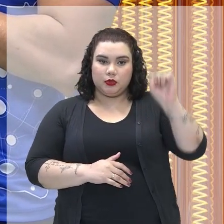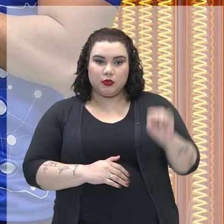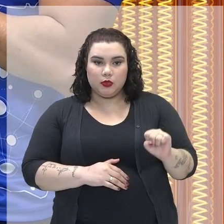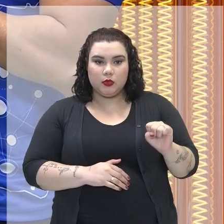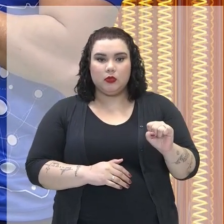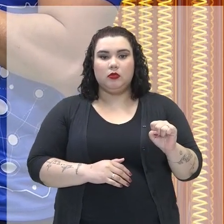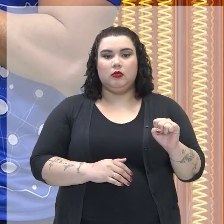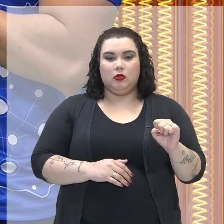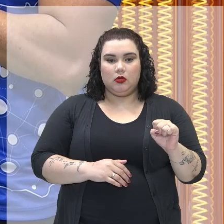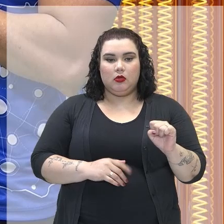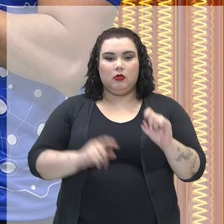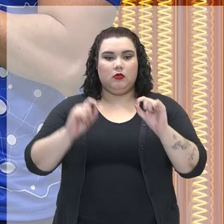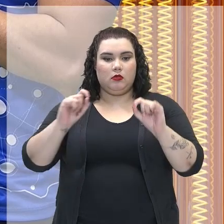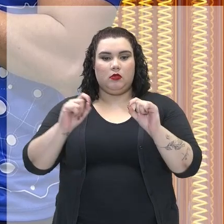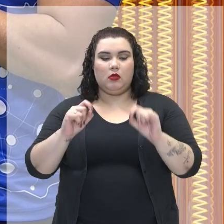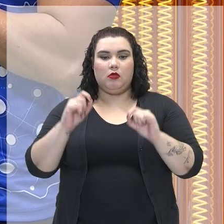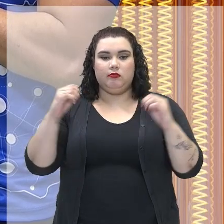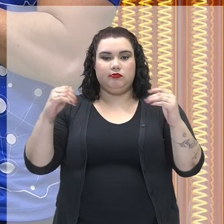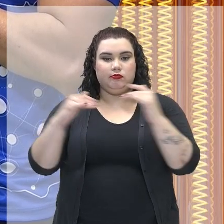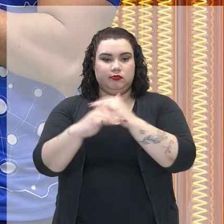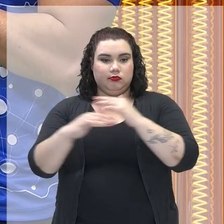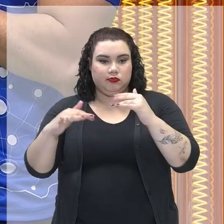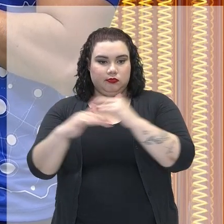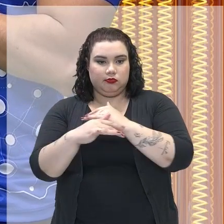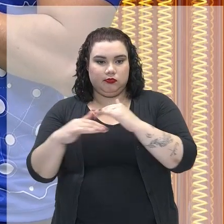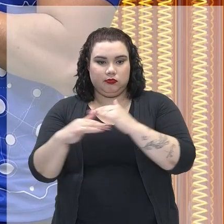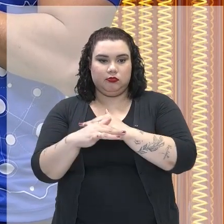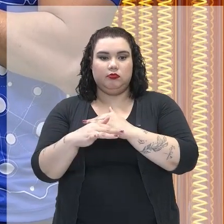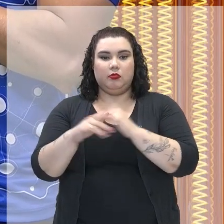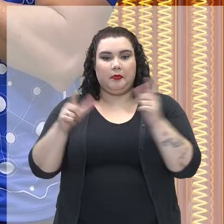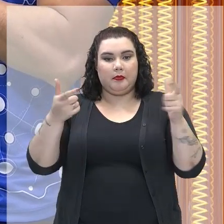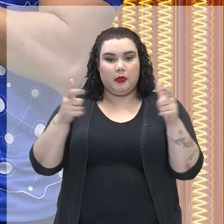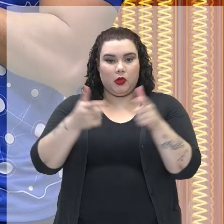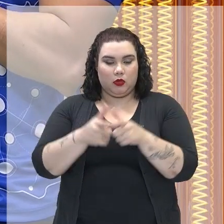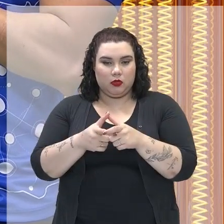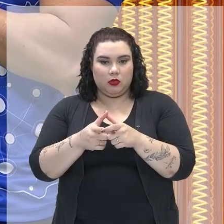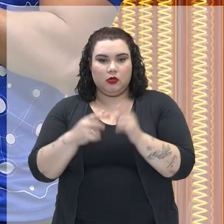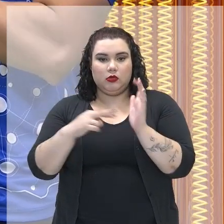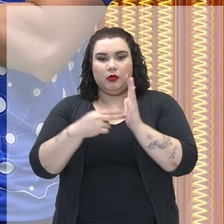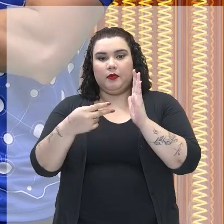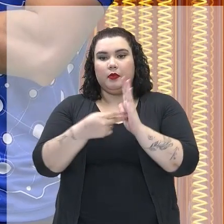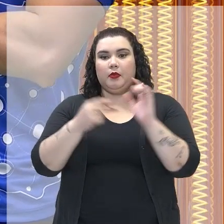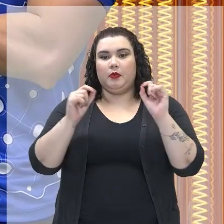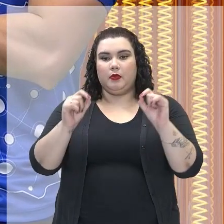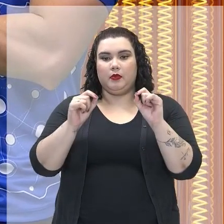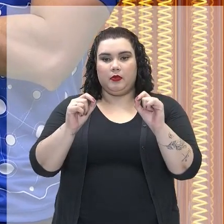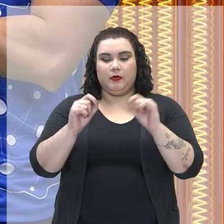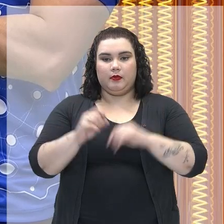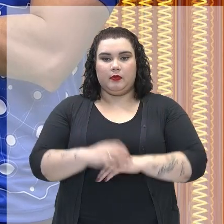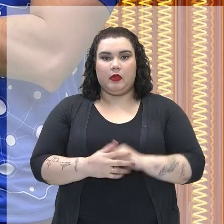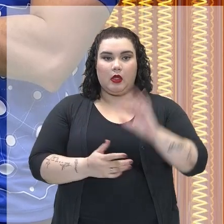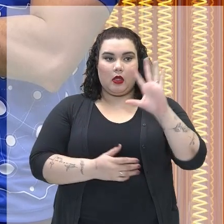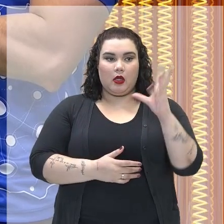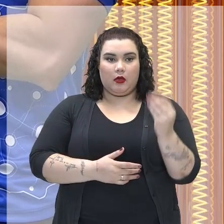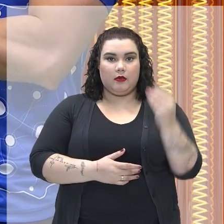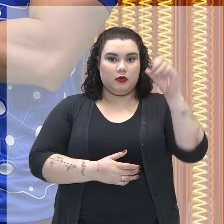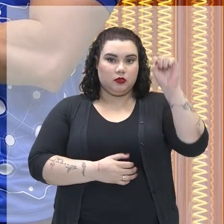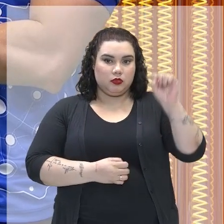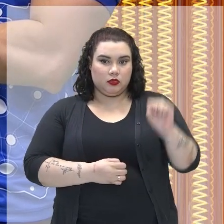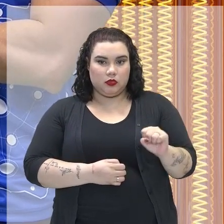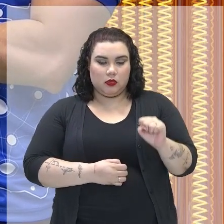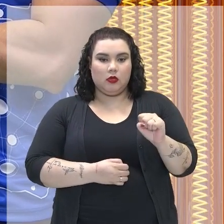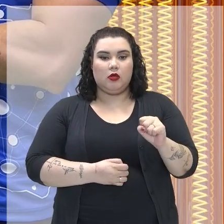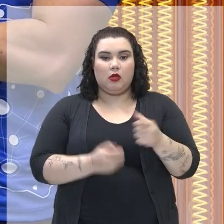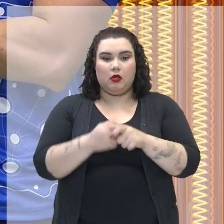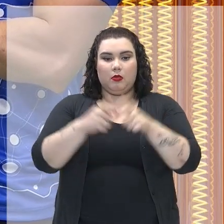subsaariana, o grau de urbanização ele é menor. Isso significa dizer que, no caso da África subsaariana, a maior